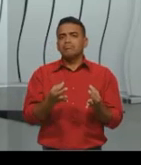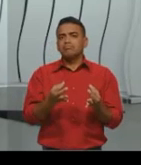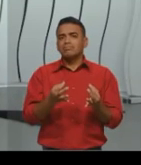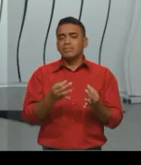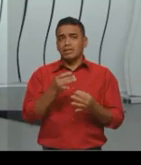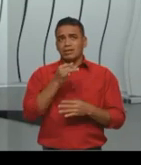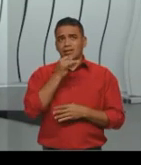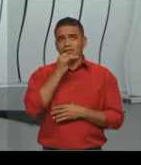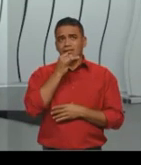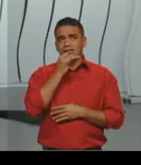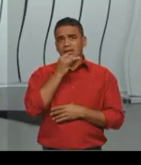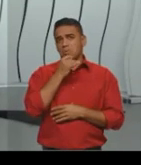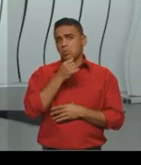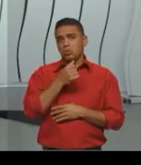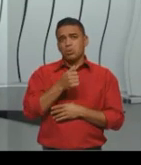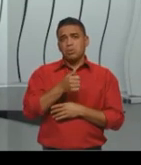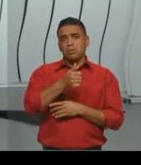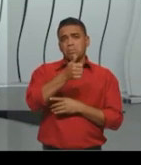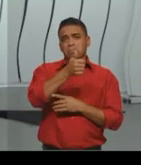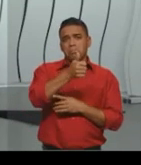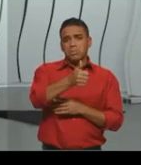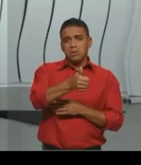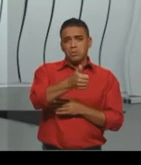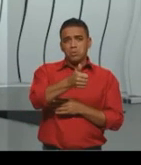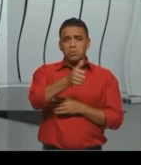ele era, em